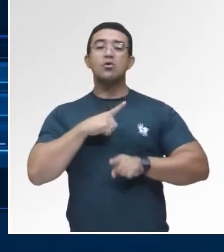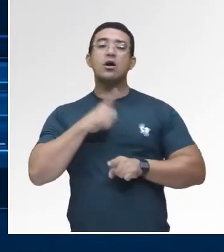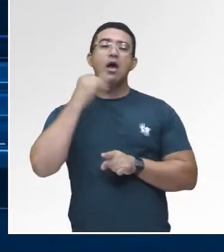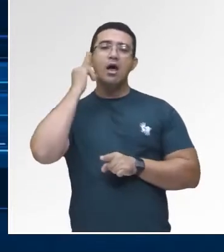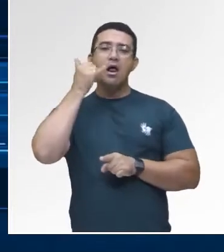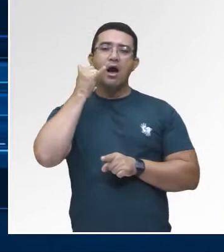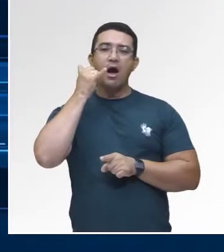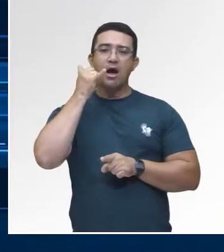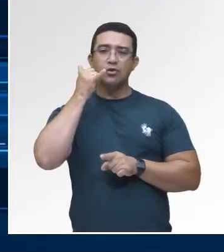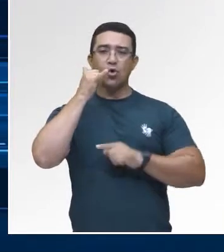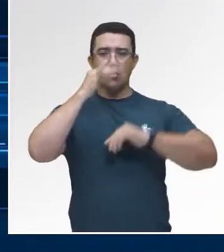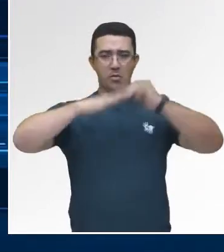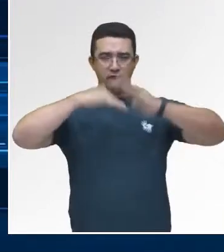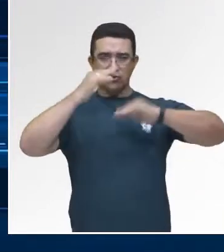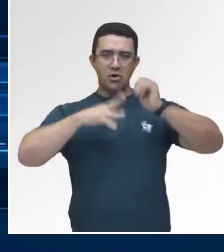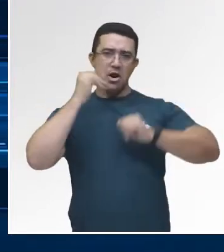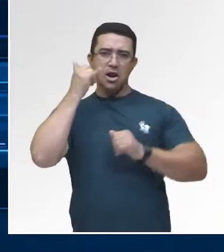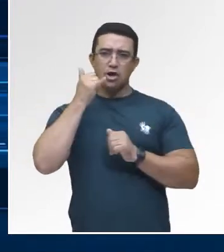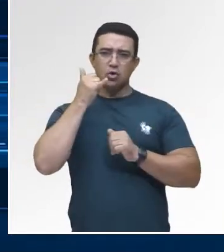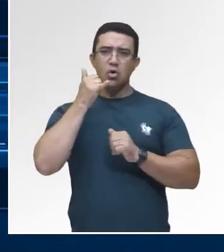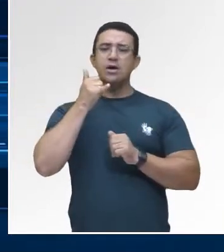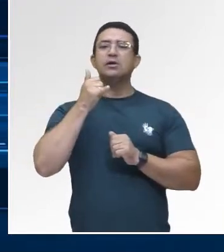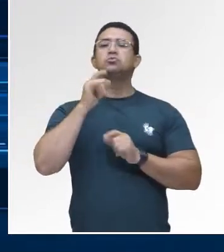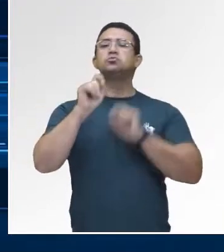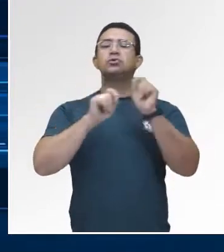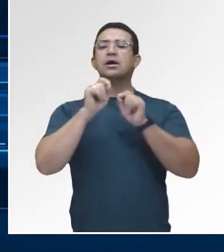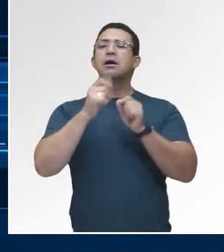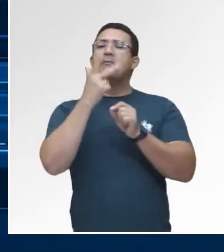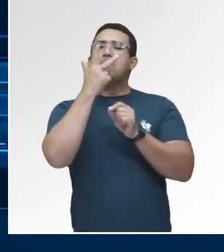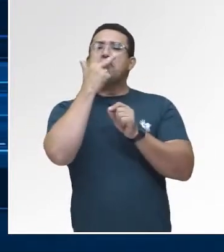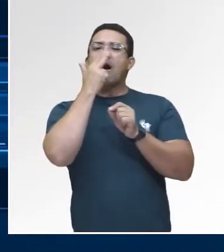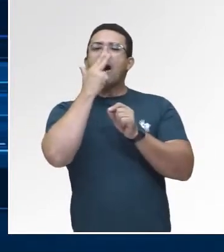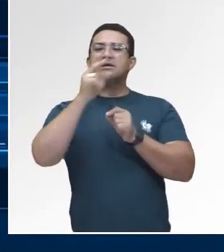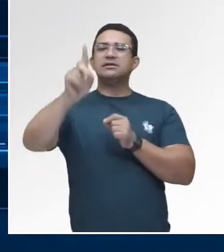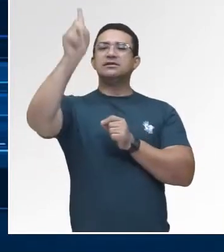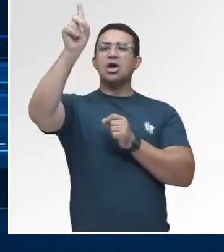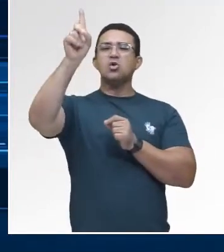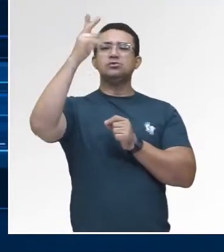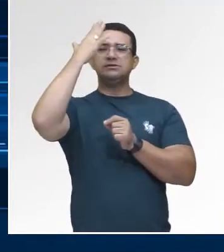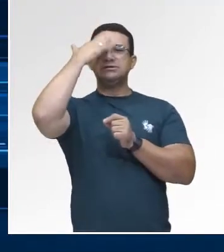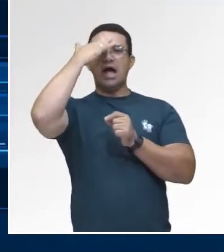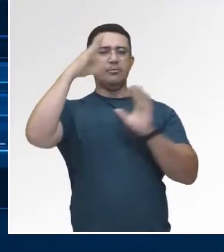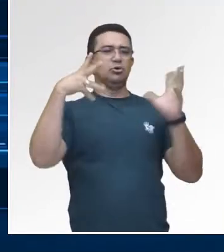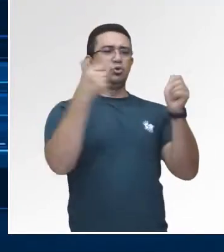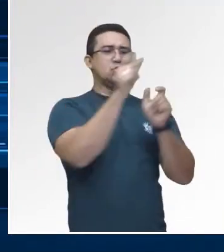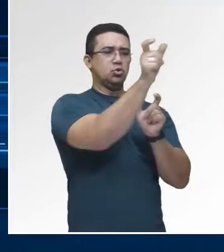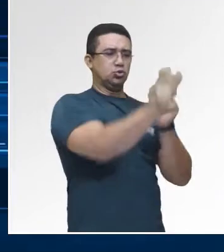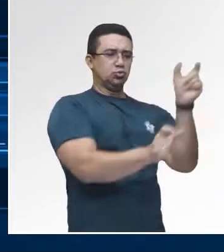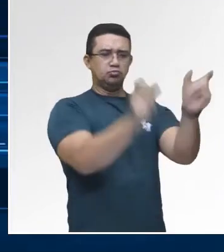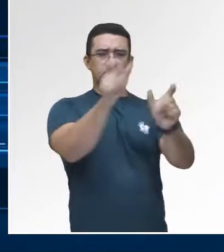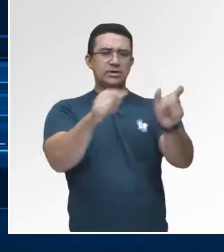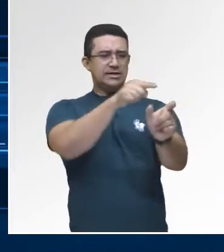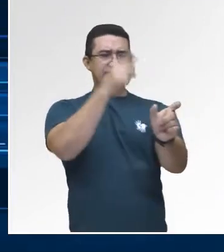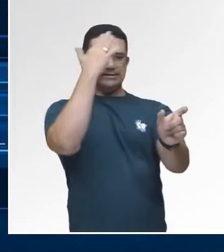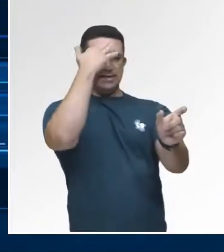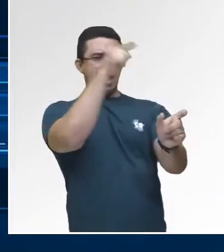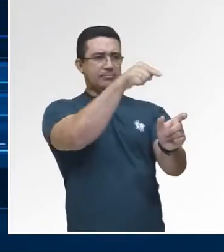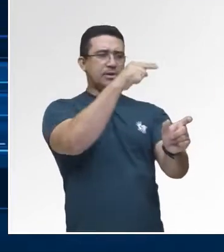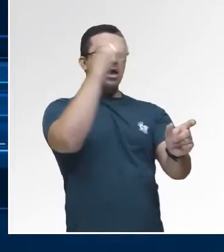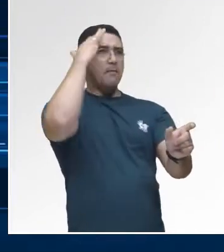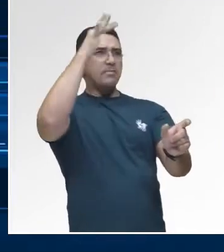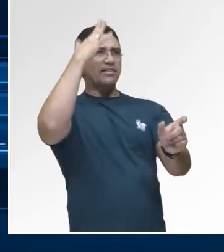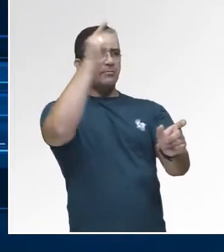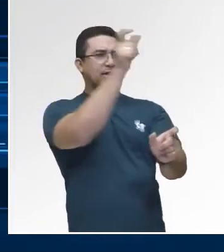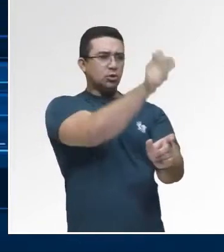que é aquele narrador Deus, sabe de tudo, sabe o que o personagem pensa, sabe as ações que ele vai tomar. Ele conta a história